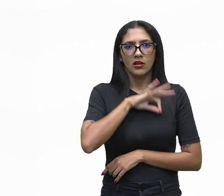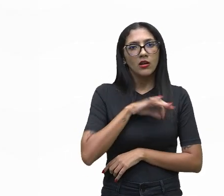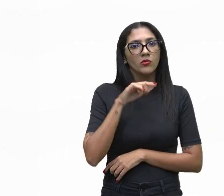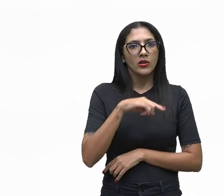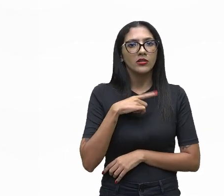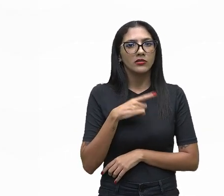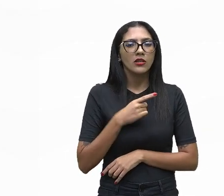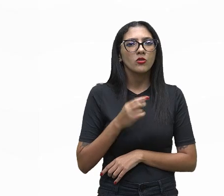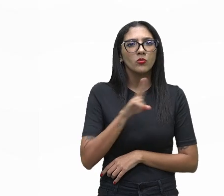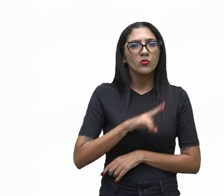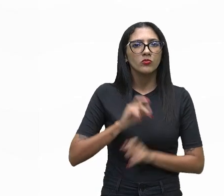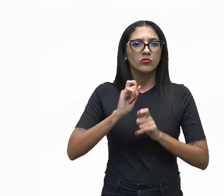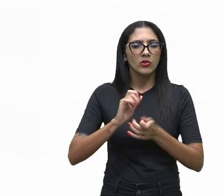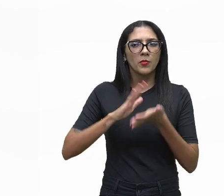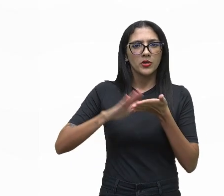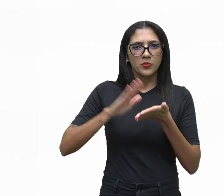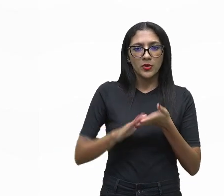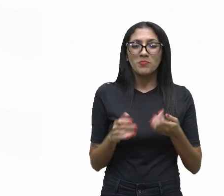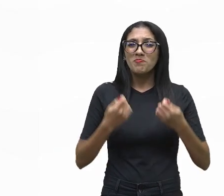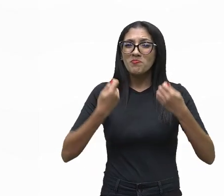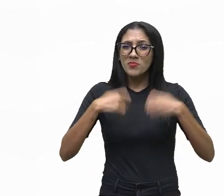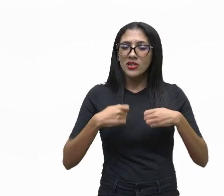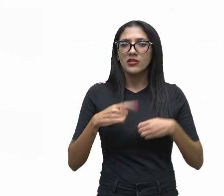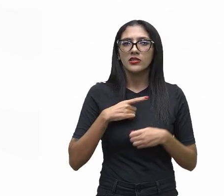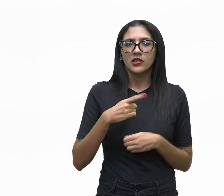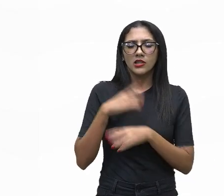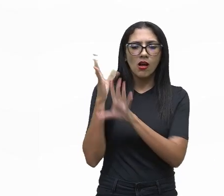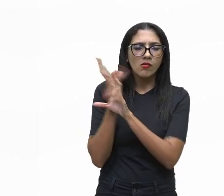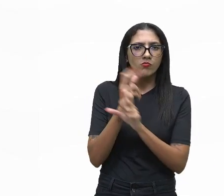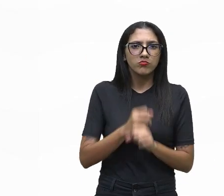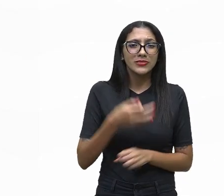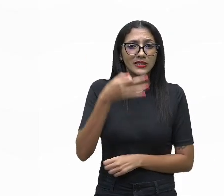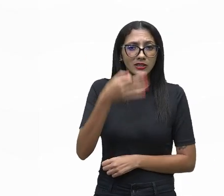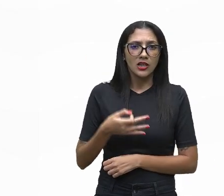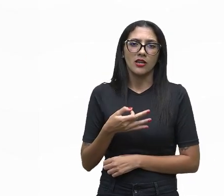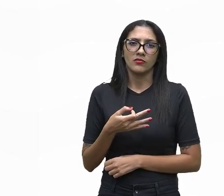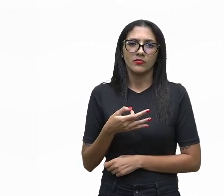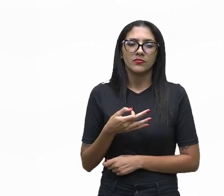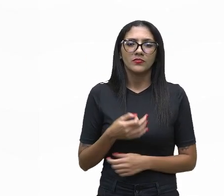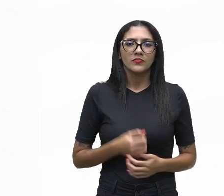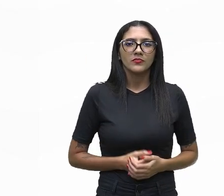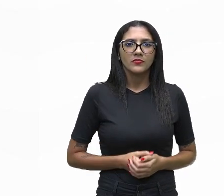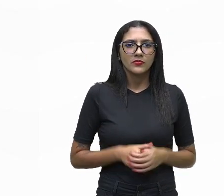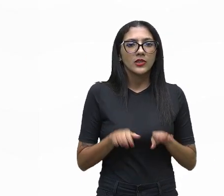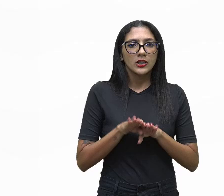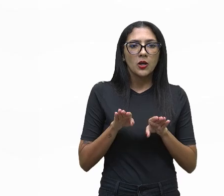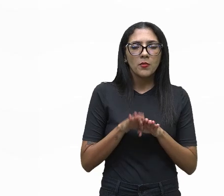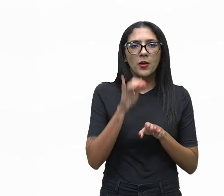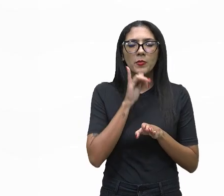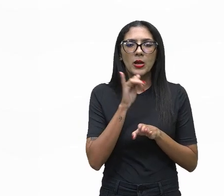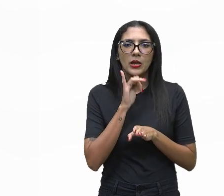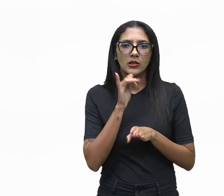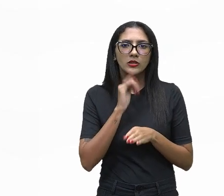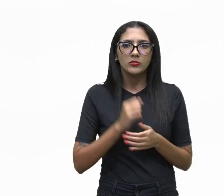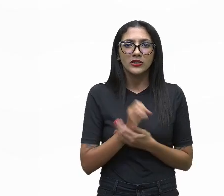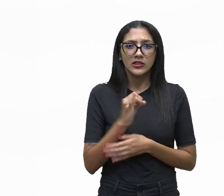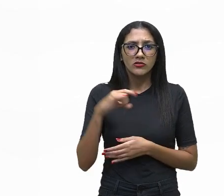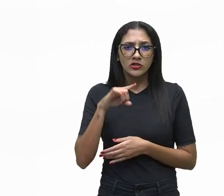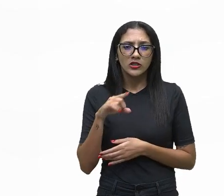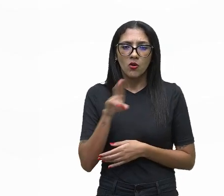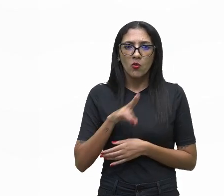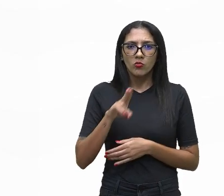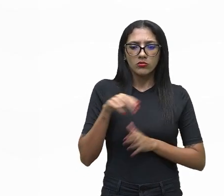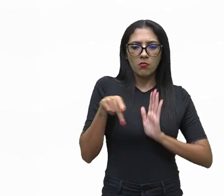uma despesa. Então você precisa ter o cálculo correto ali que você vai fazer. Gasto com transporte, se você usa o seu